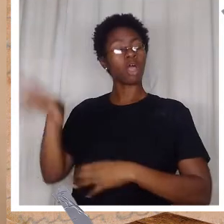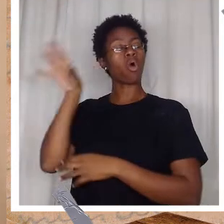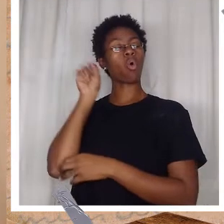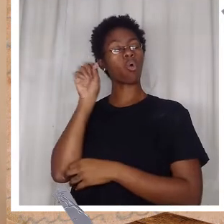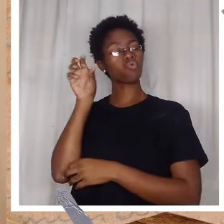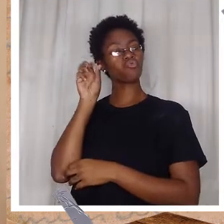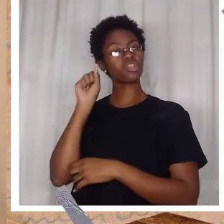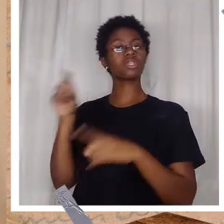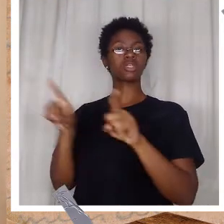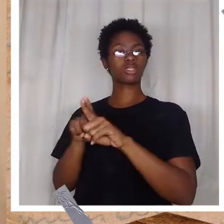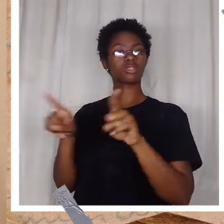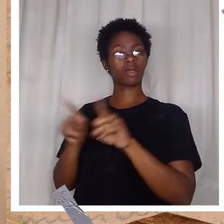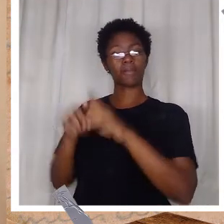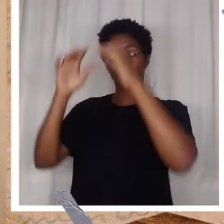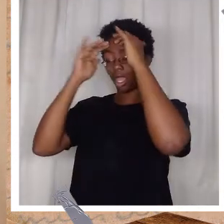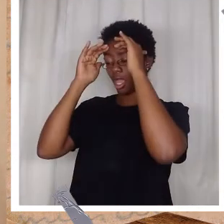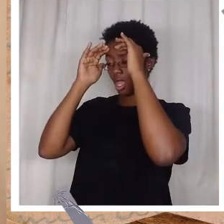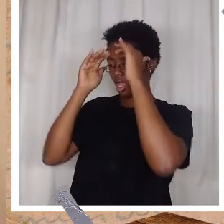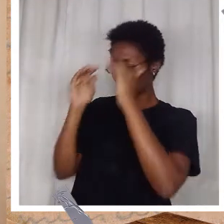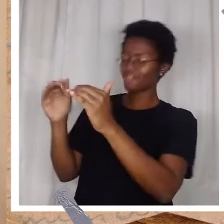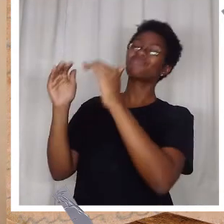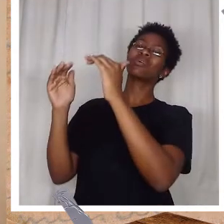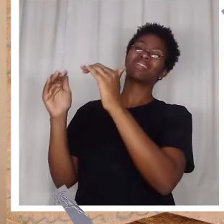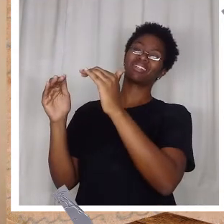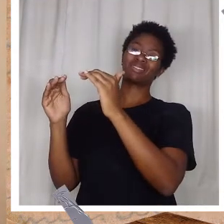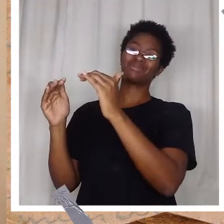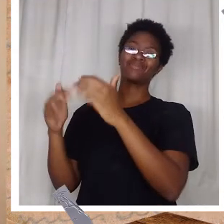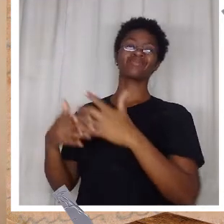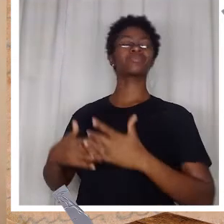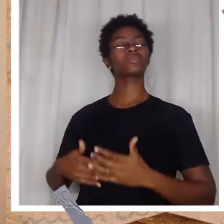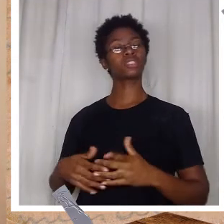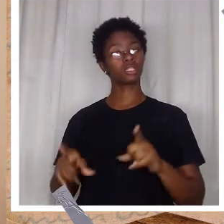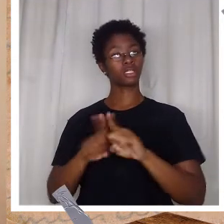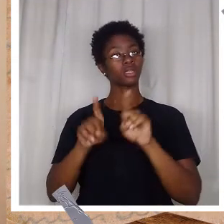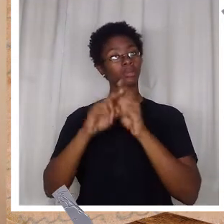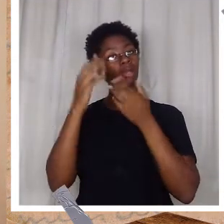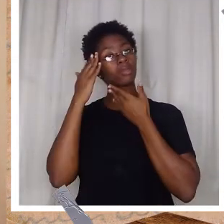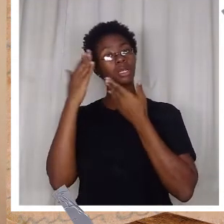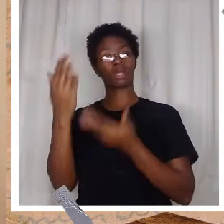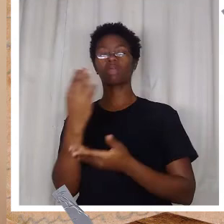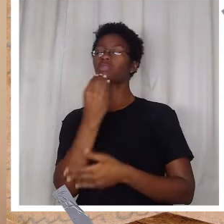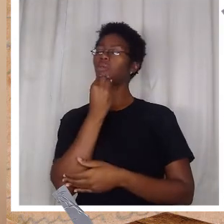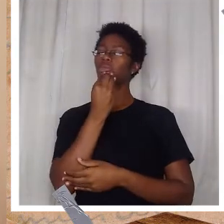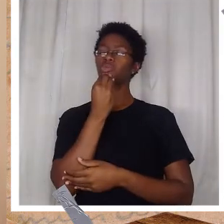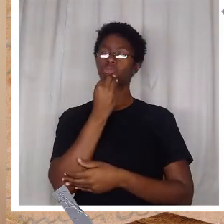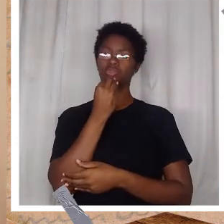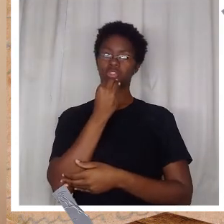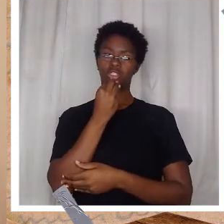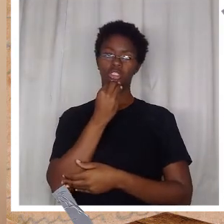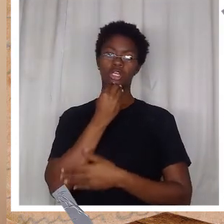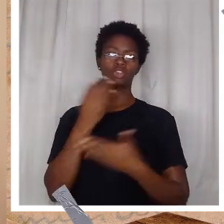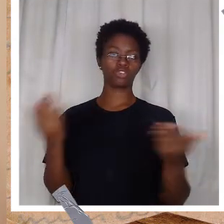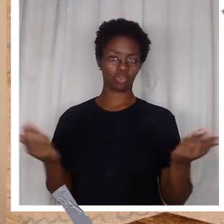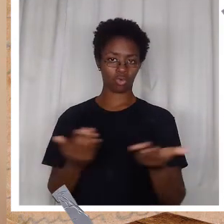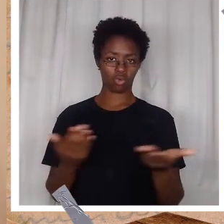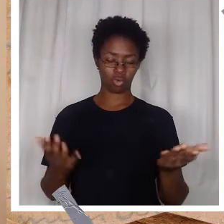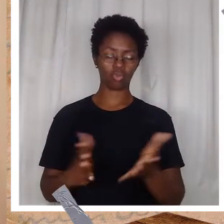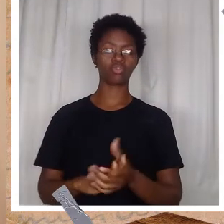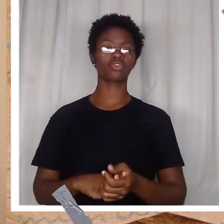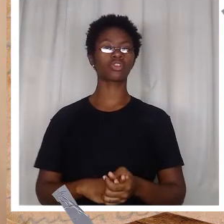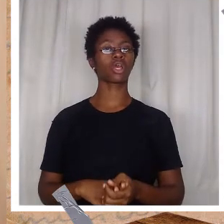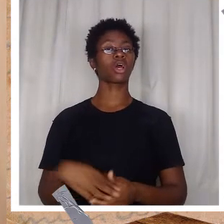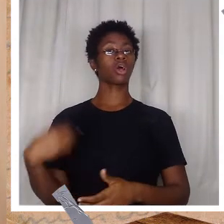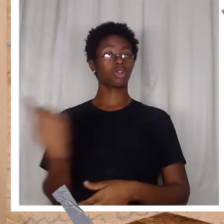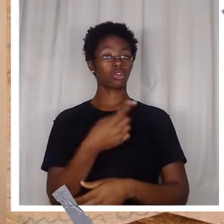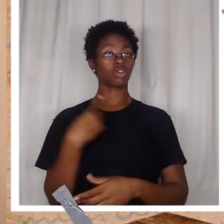e fazer e respeitar. E também agradecer a oportunidade, dizer que o meu espetáculo está na estrada,